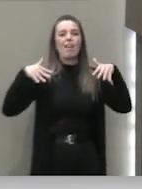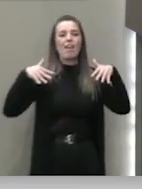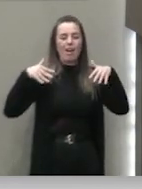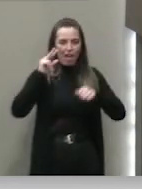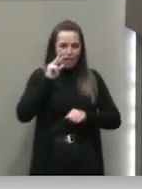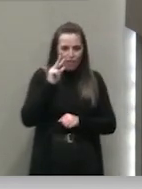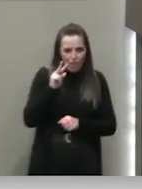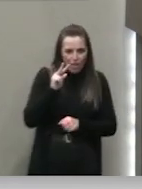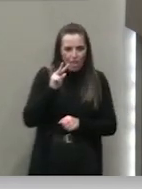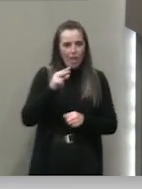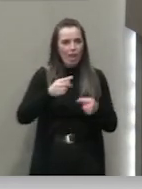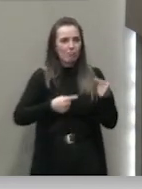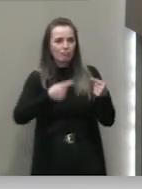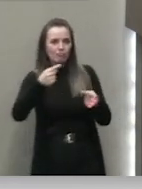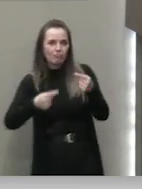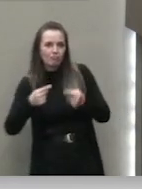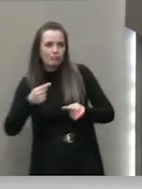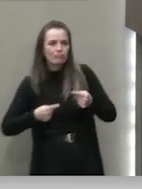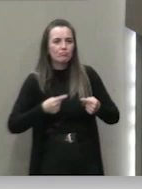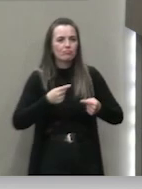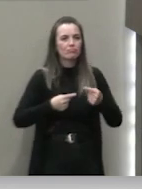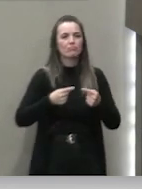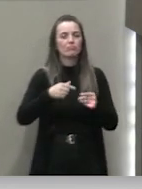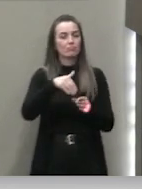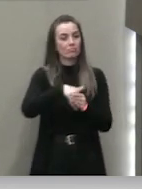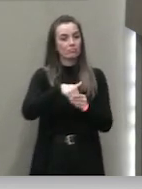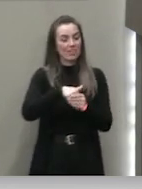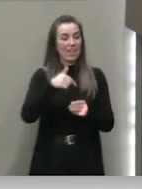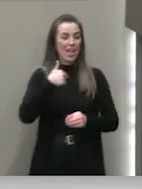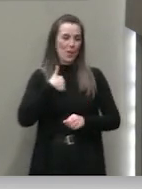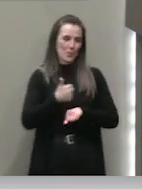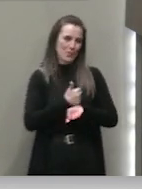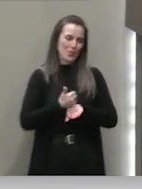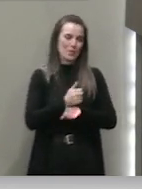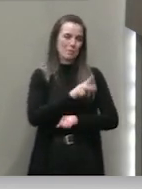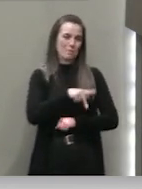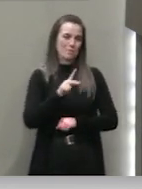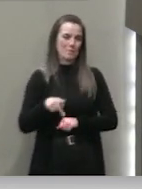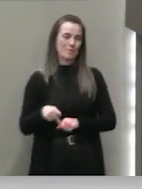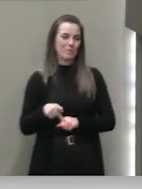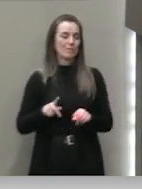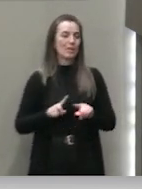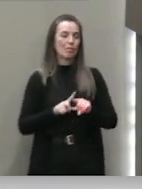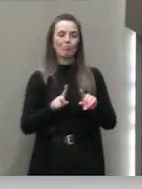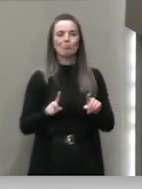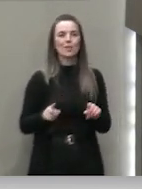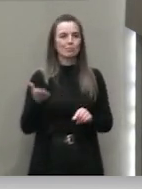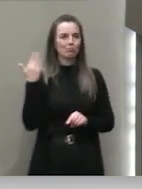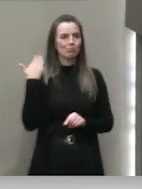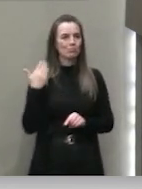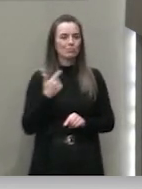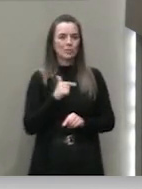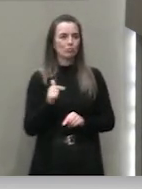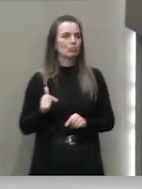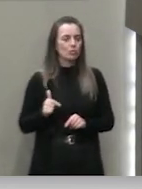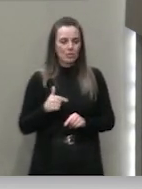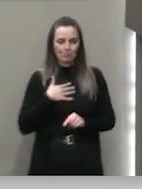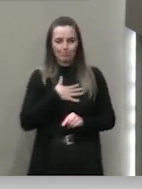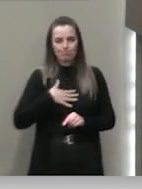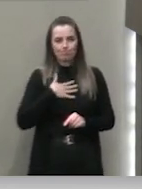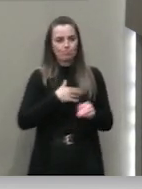muitas vezes, como professora que sou, não me sentia representada, porque é